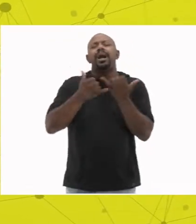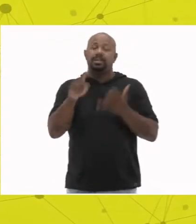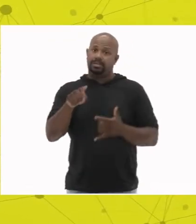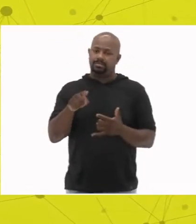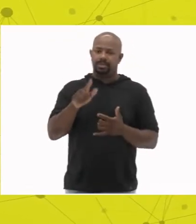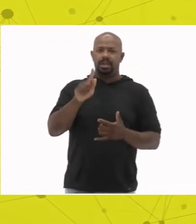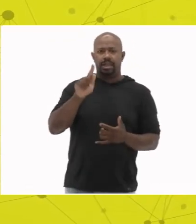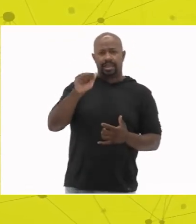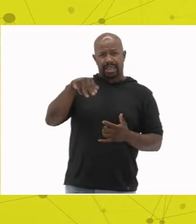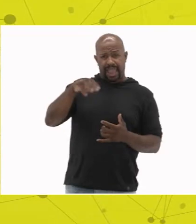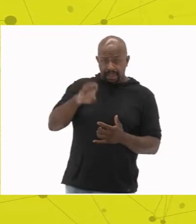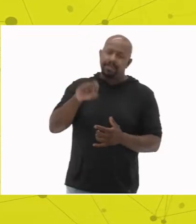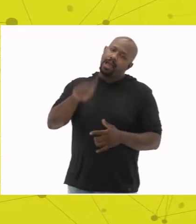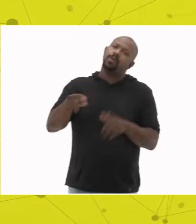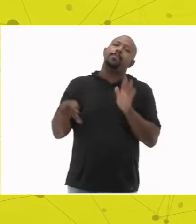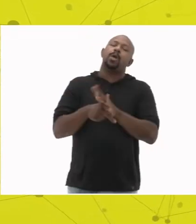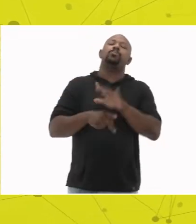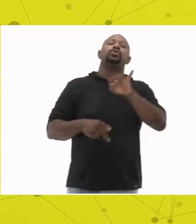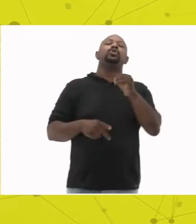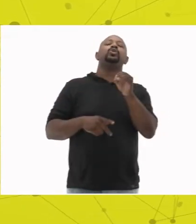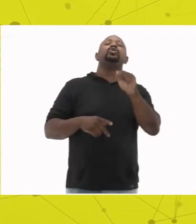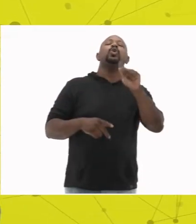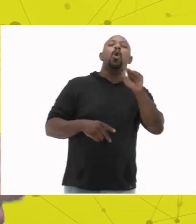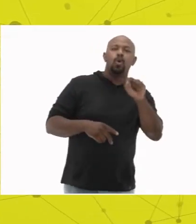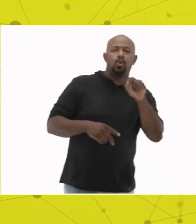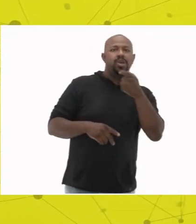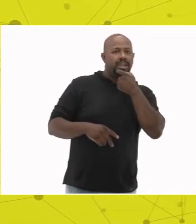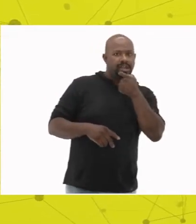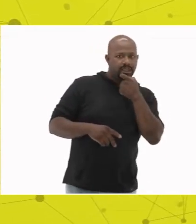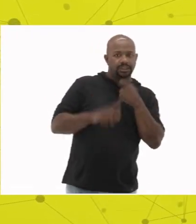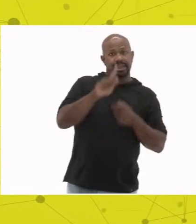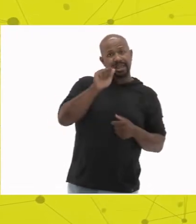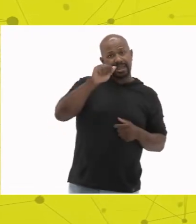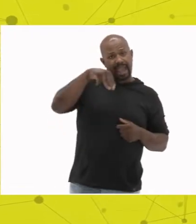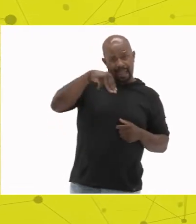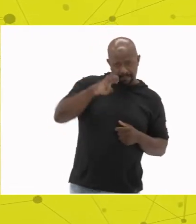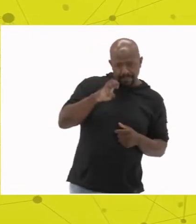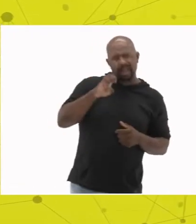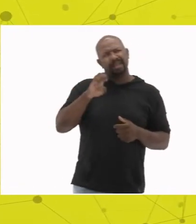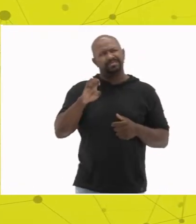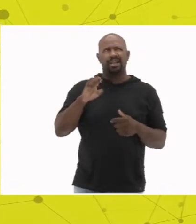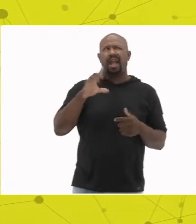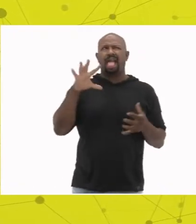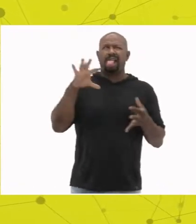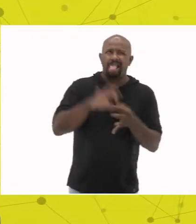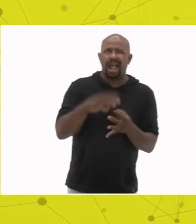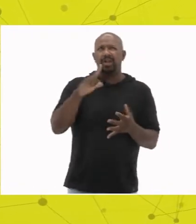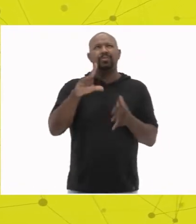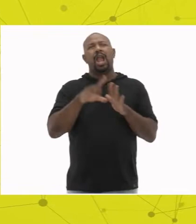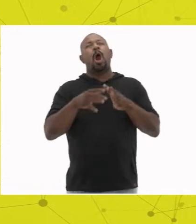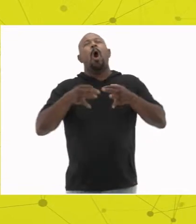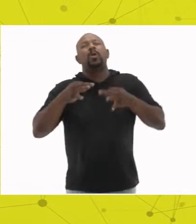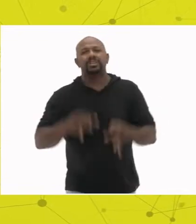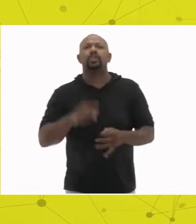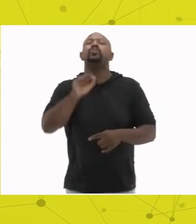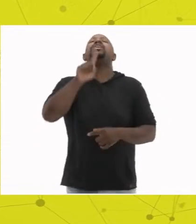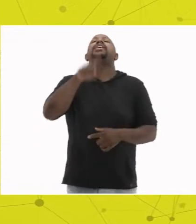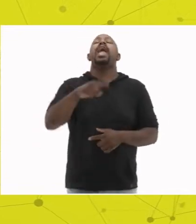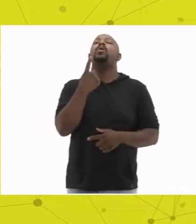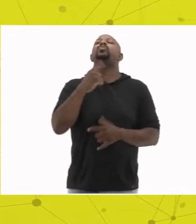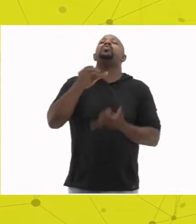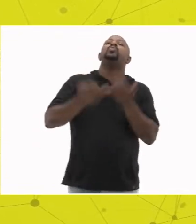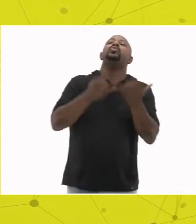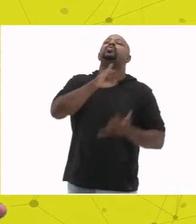game, de gamification, vem de jogo em inglês. E não iremos nos deter nesse momento porque, bom, mesmo que não haja um consenso definitório do que